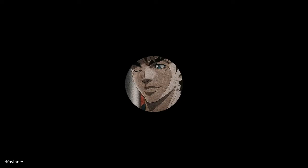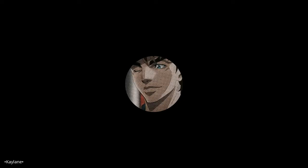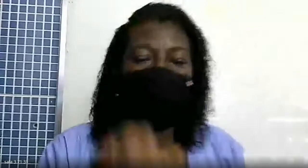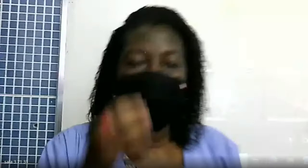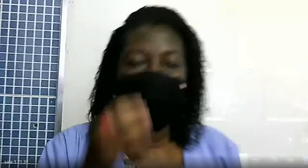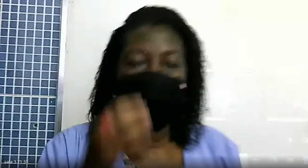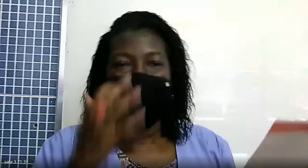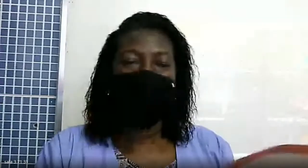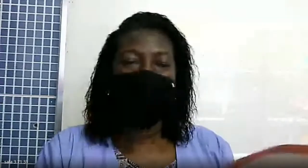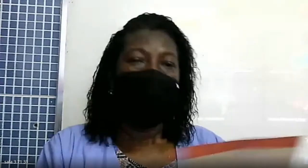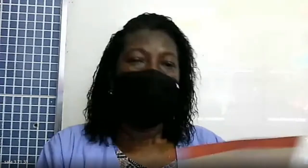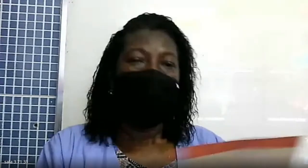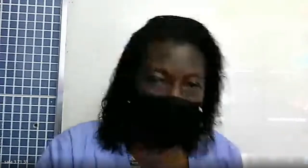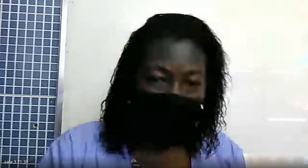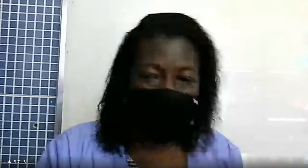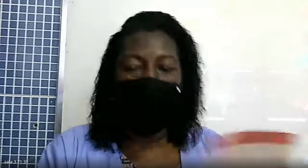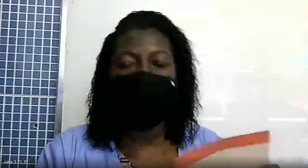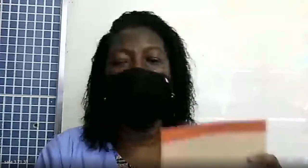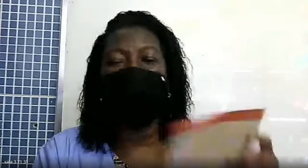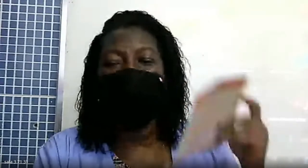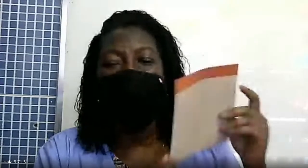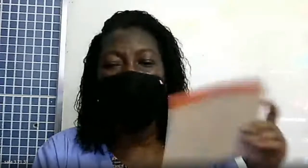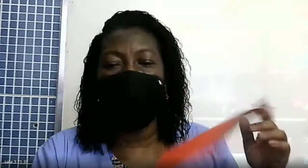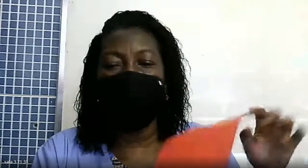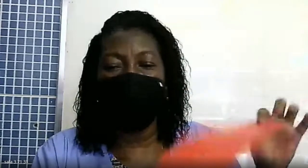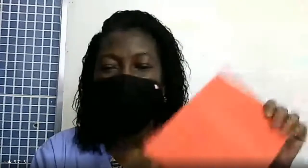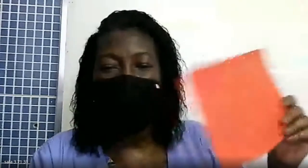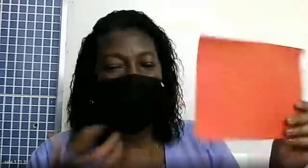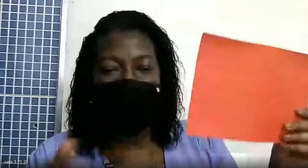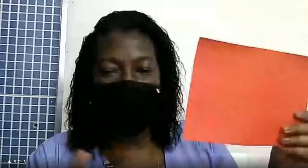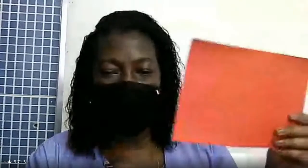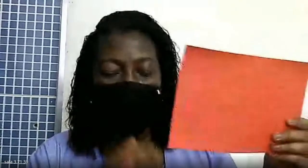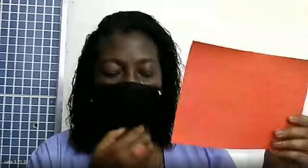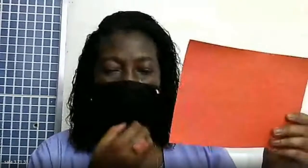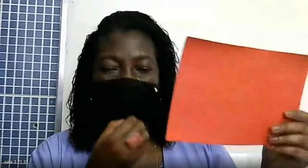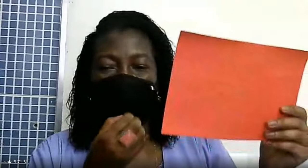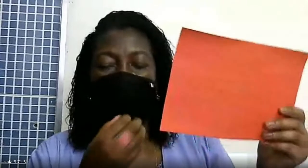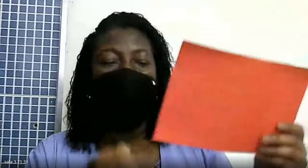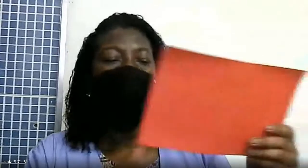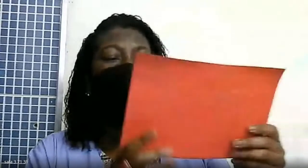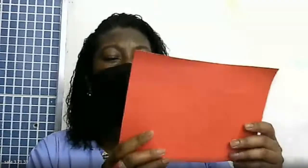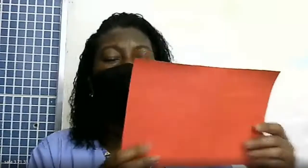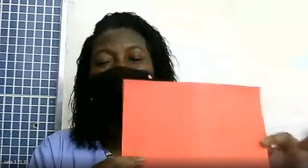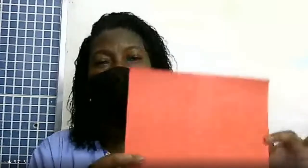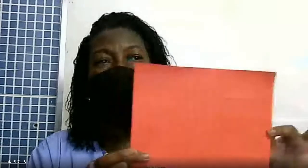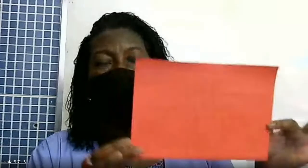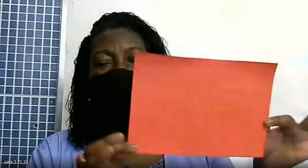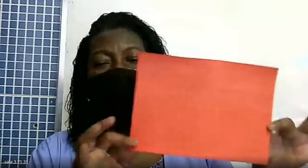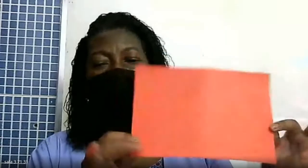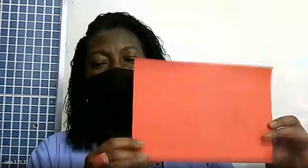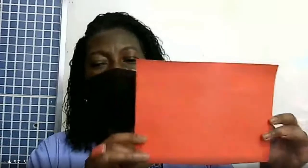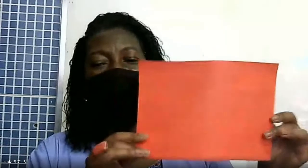Bom, olha só, meus amores, olha só, vou fazer aqui um simples para vocês, ó. É, aqui eu